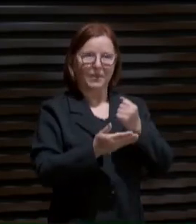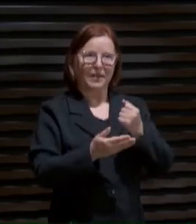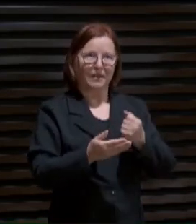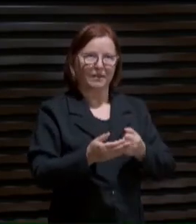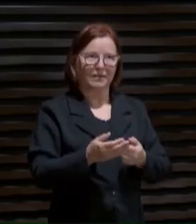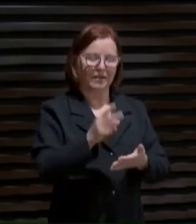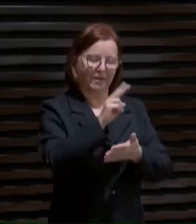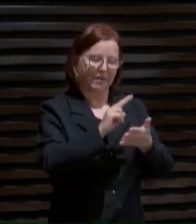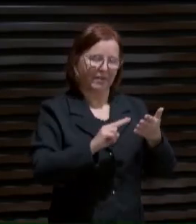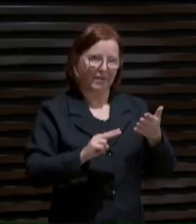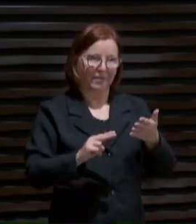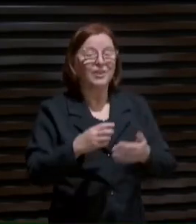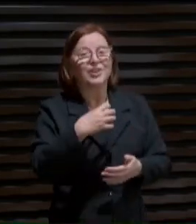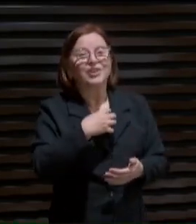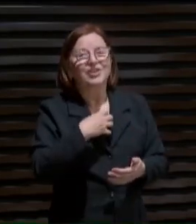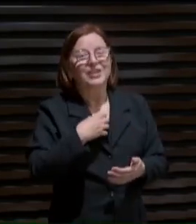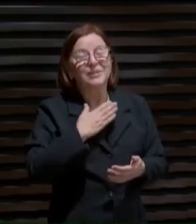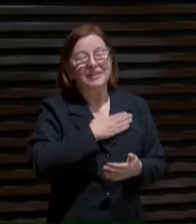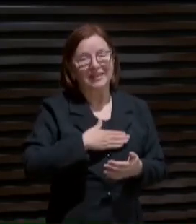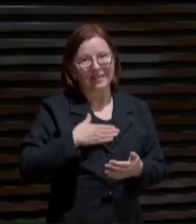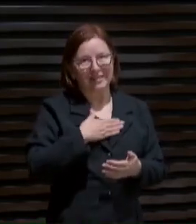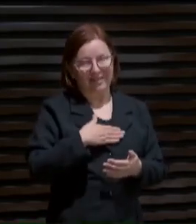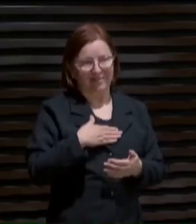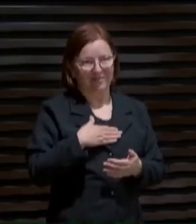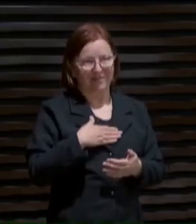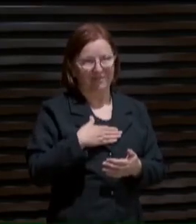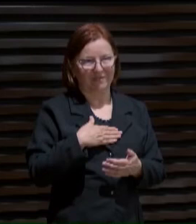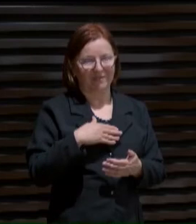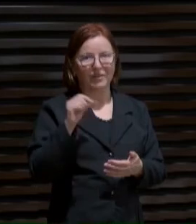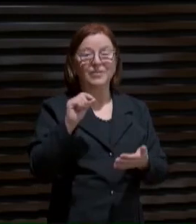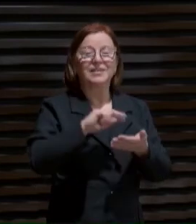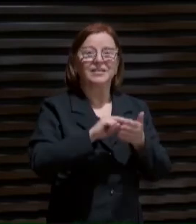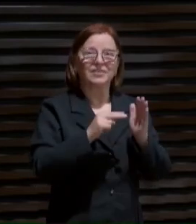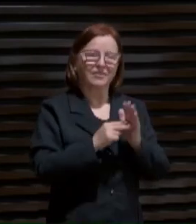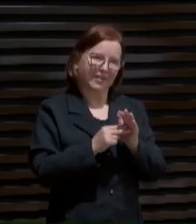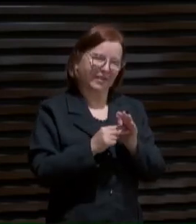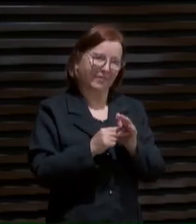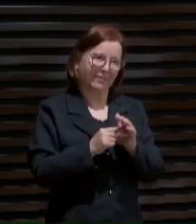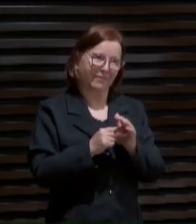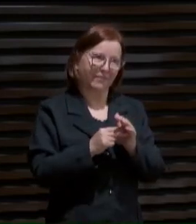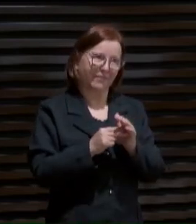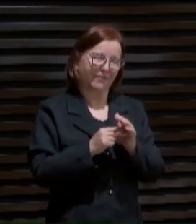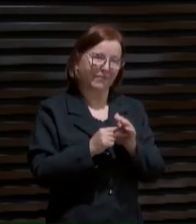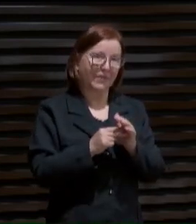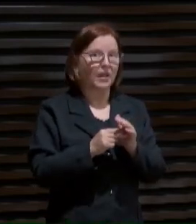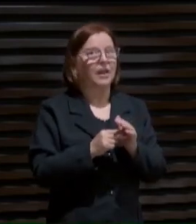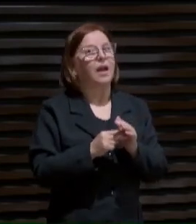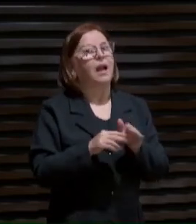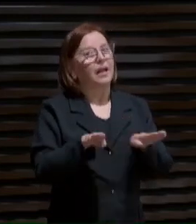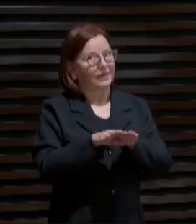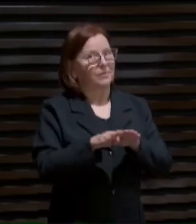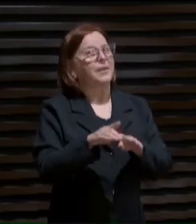de modo agradável isso implique a claramente que há um modo desagradável